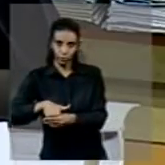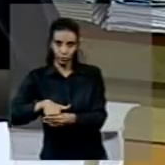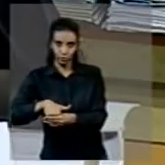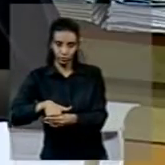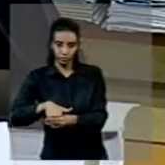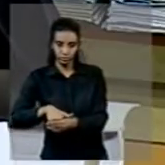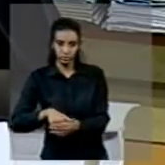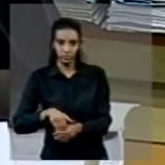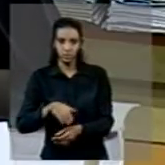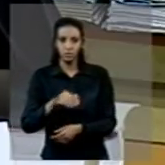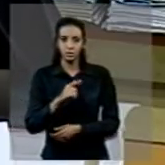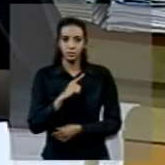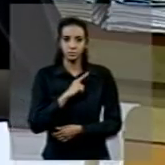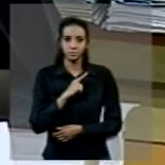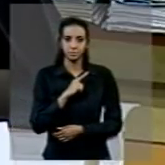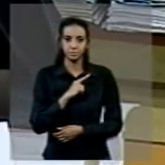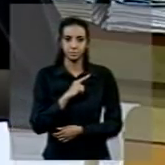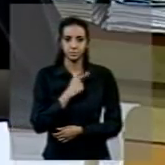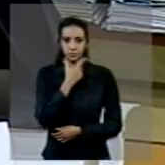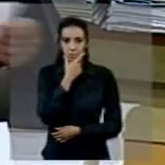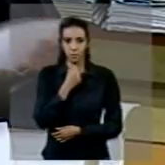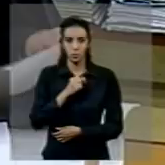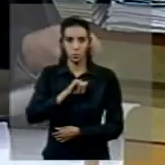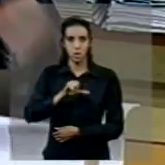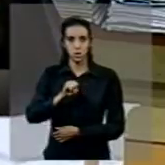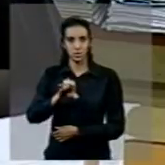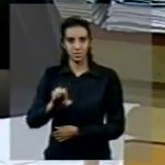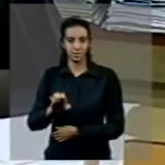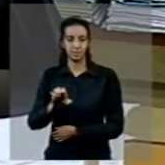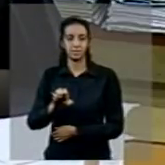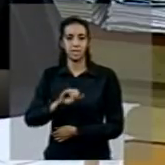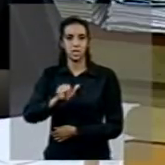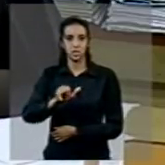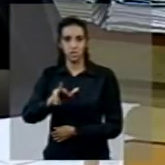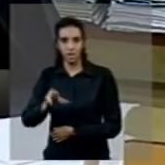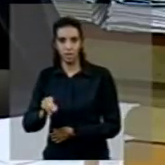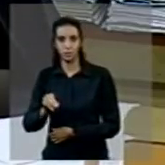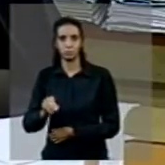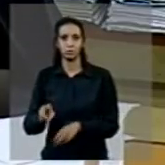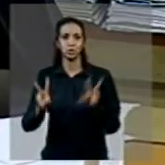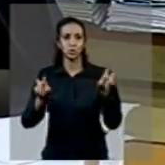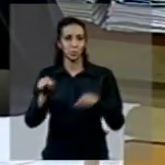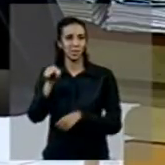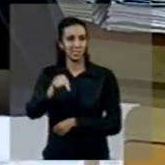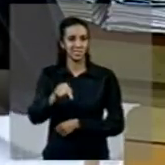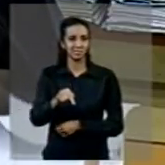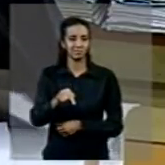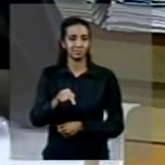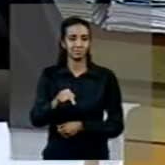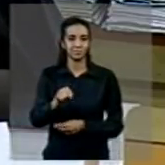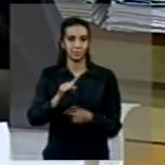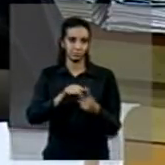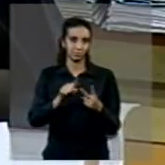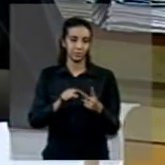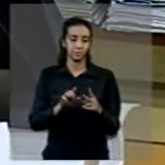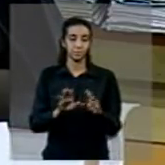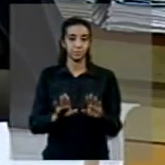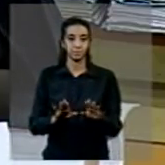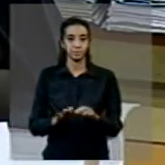propósito José Jairo Gomes sobre essa questão e